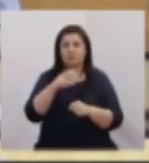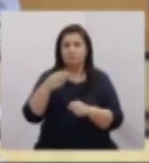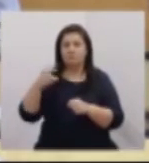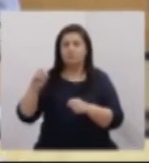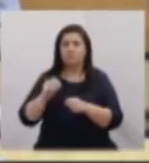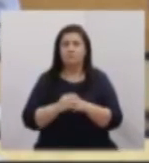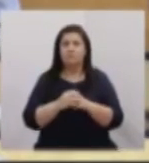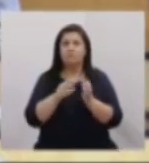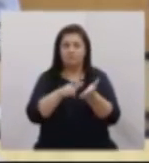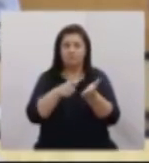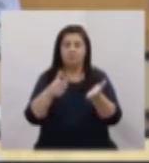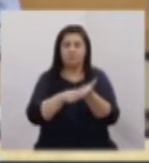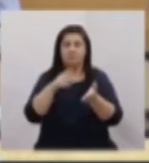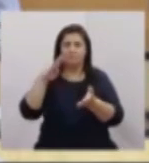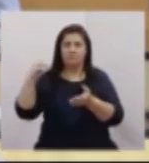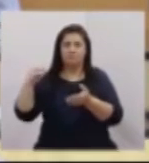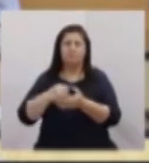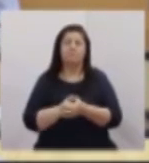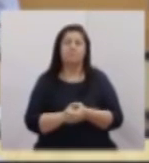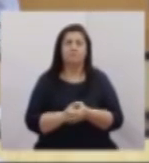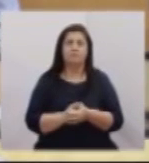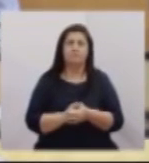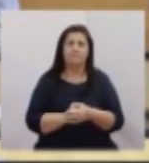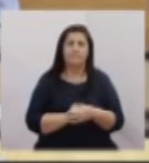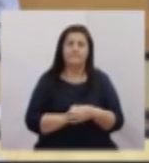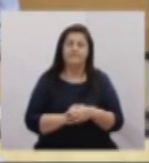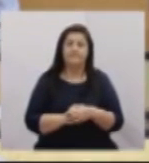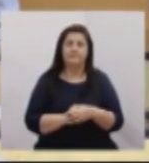do Município, número 1299, de